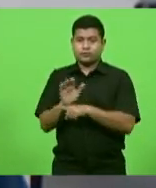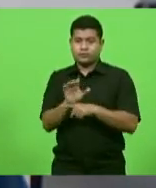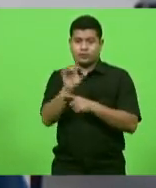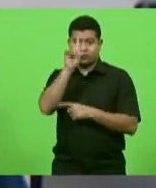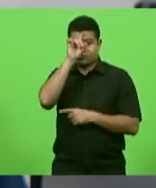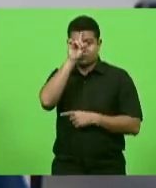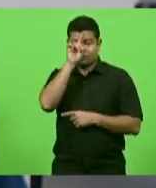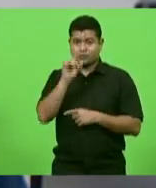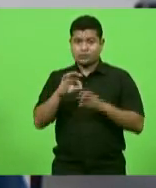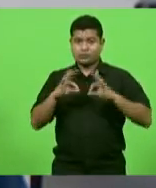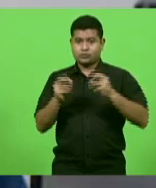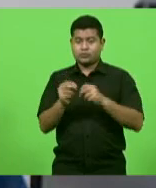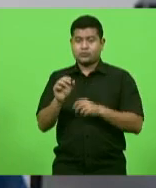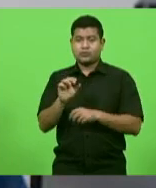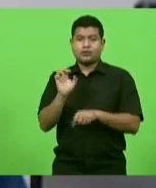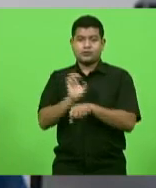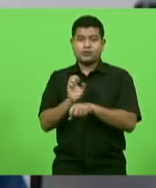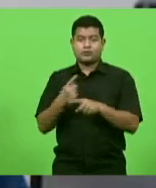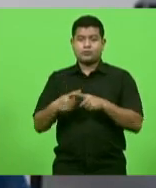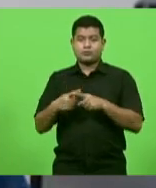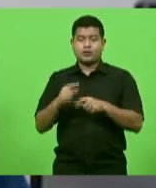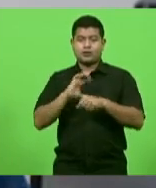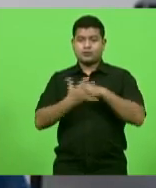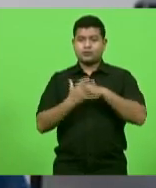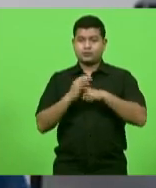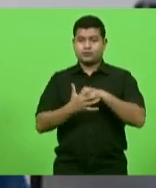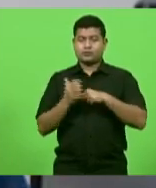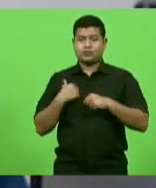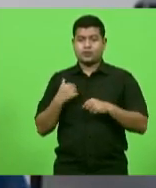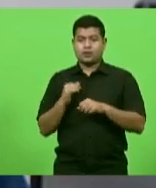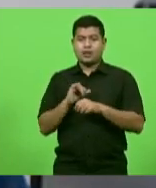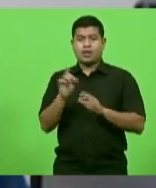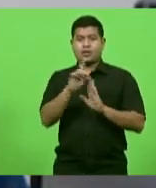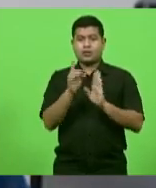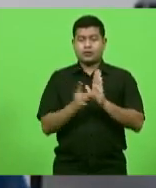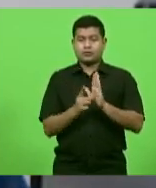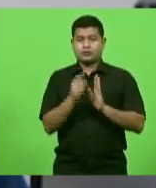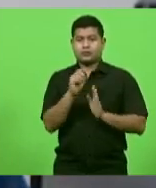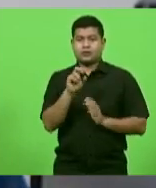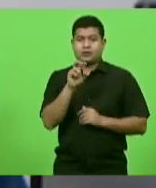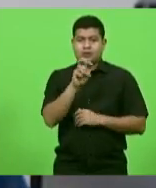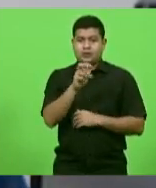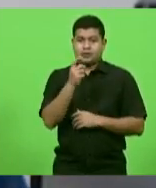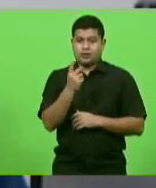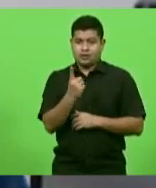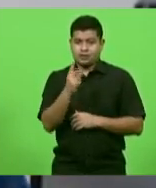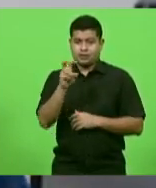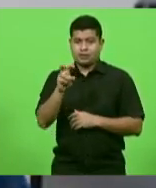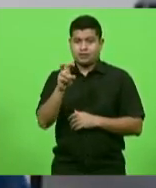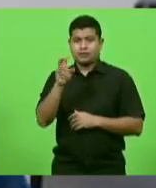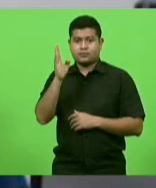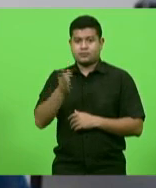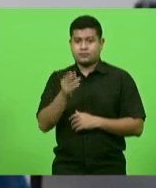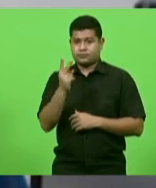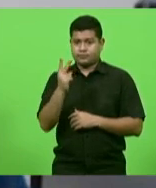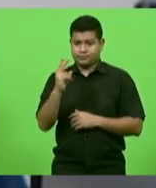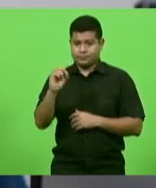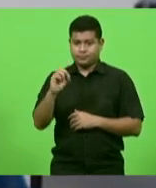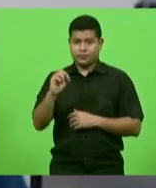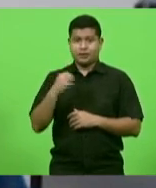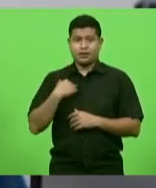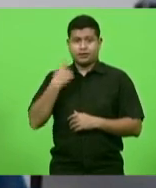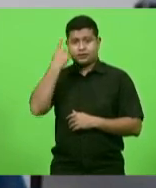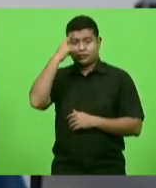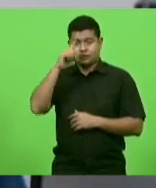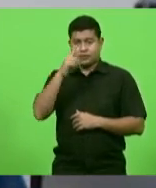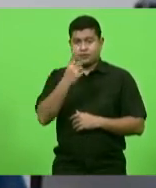situação de emergência de arrancar pensando em ir covid-19 declarada pelo Decreto Estadual no 515 de 2020 foi flagrado